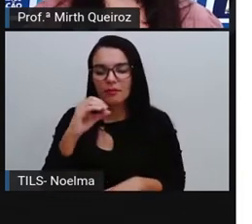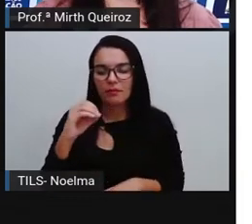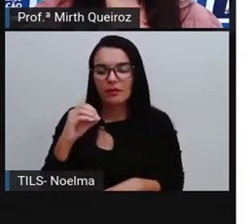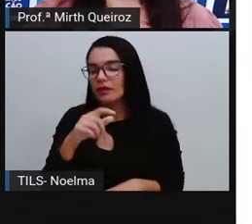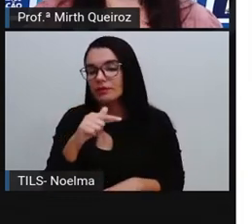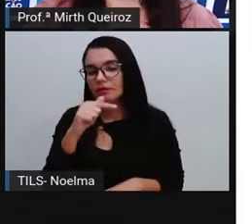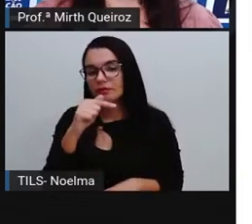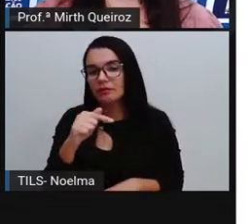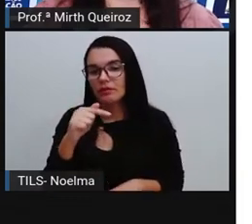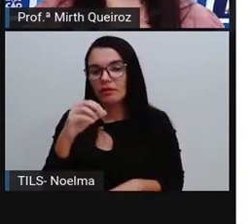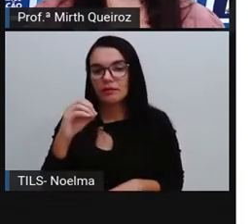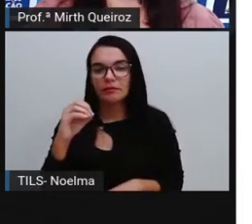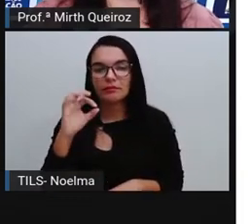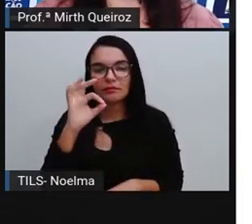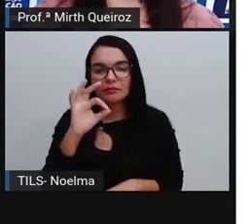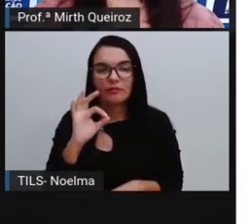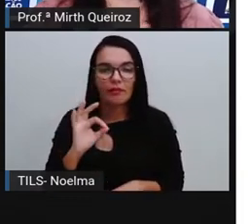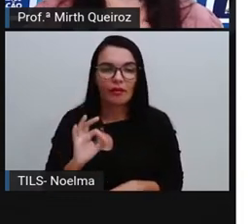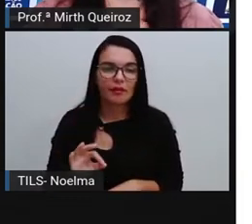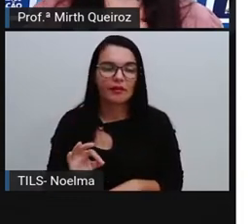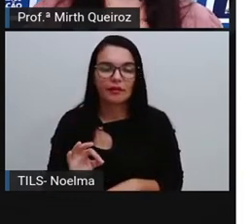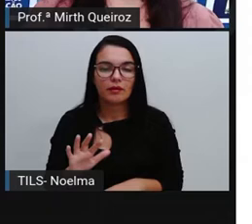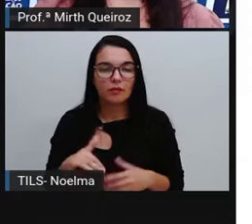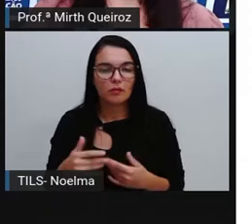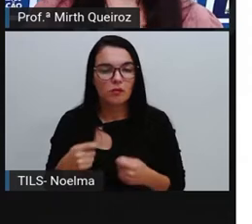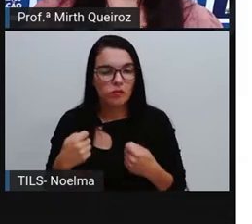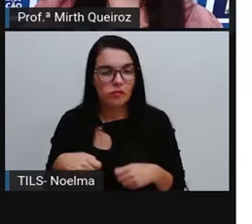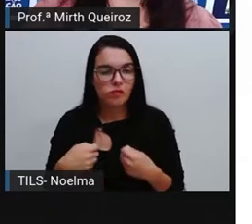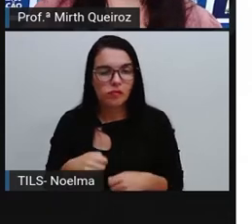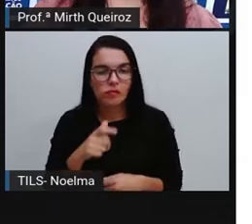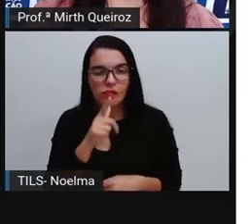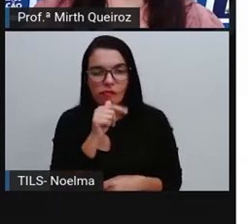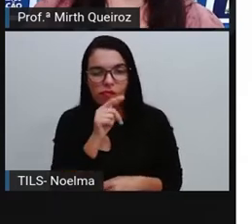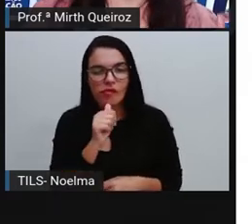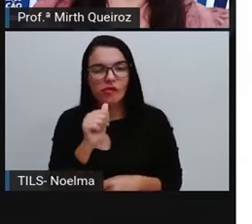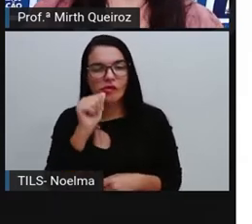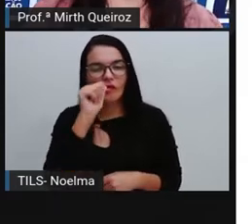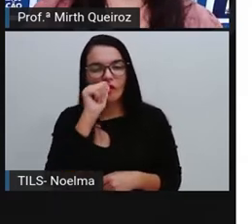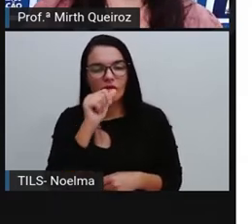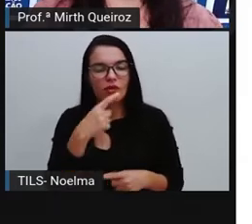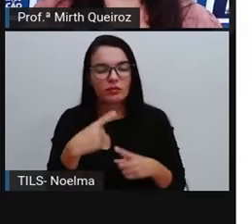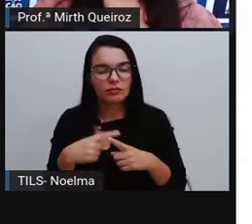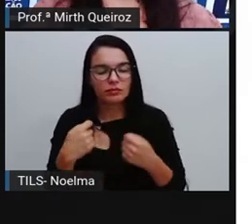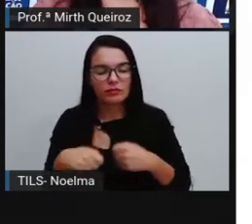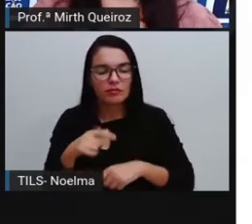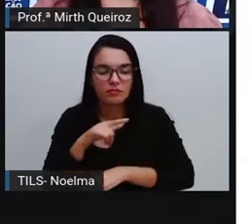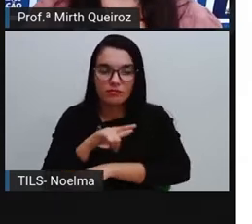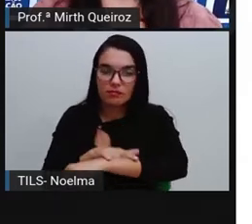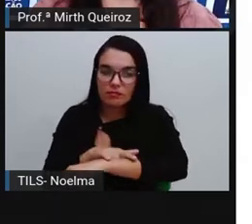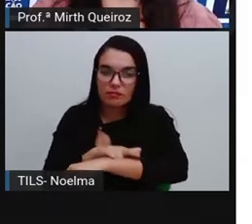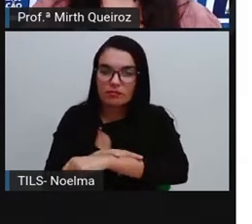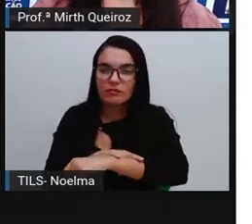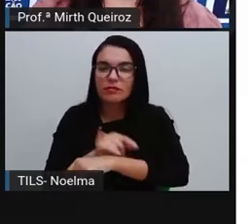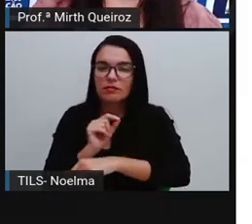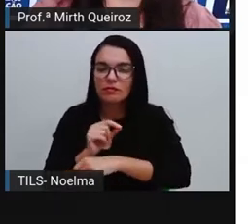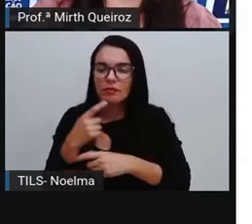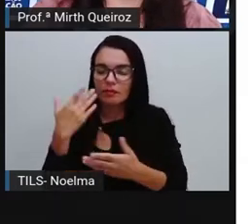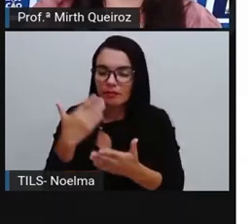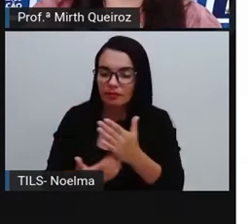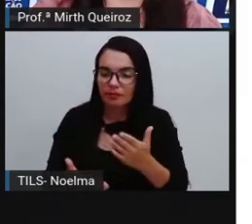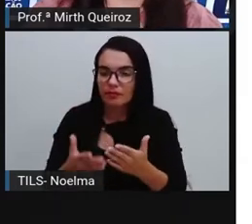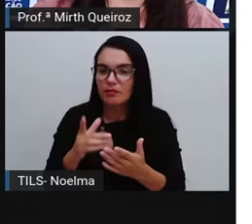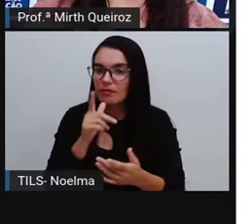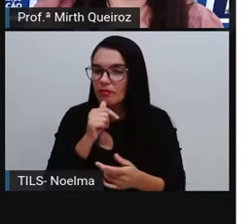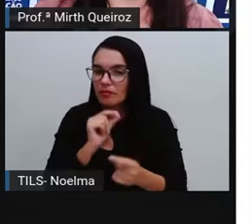água direitinho, né? Porque a gente perde água. A gente perde água através da urina, a gente perde água através do suor e a gente